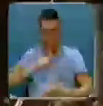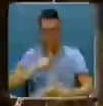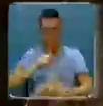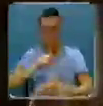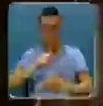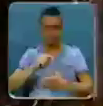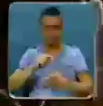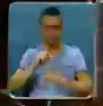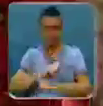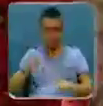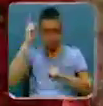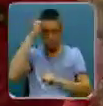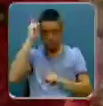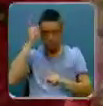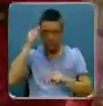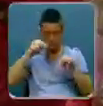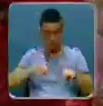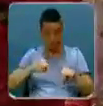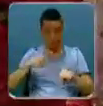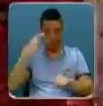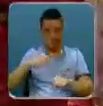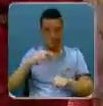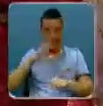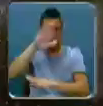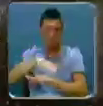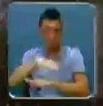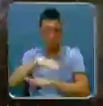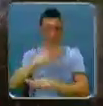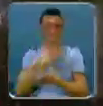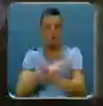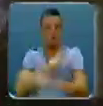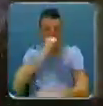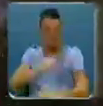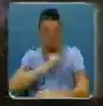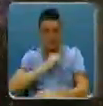facto de nenhum bombeiro sapador do país ter sido chamado para combater as chamas.